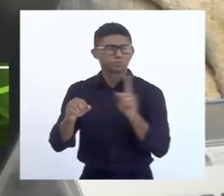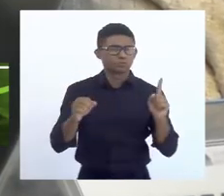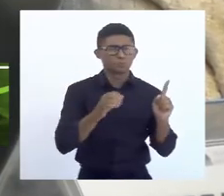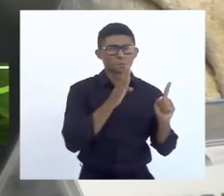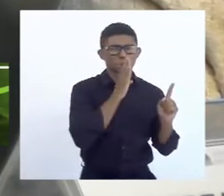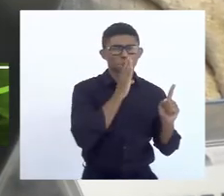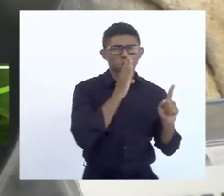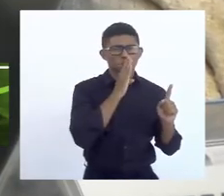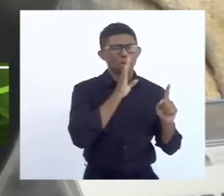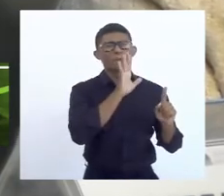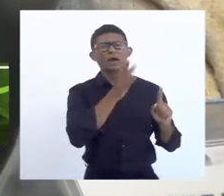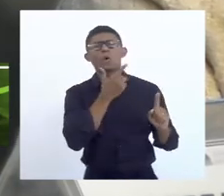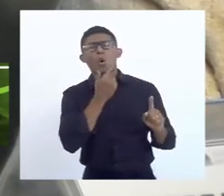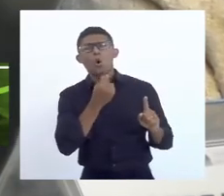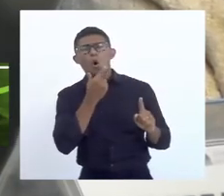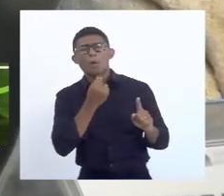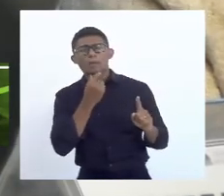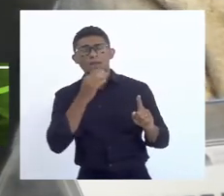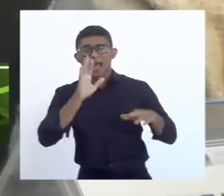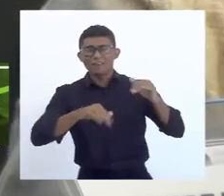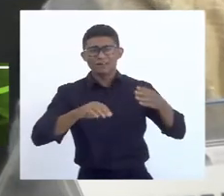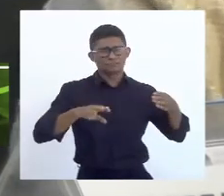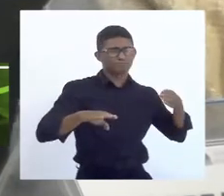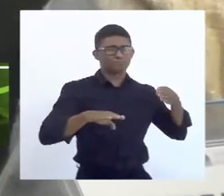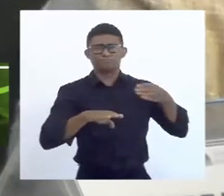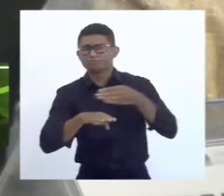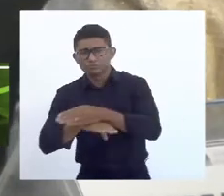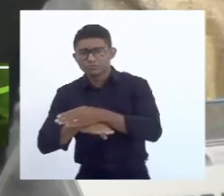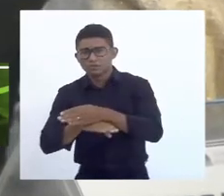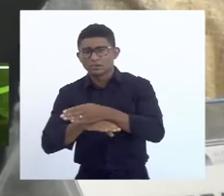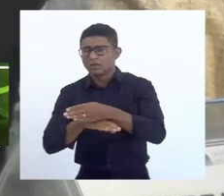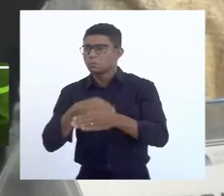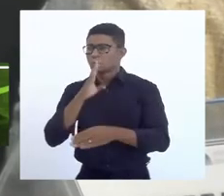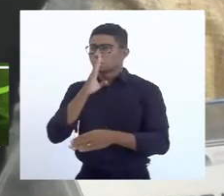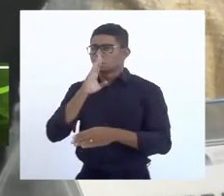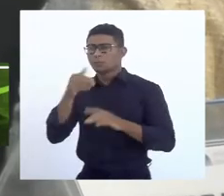mais. Ou, na verdade, não saíam, porque eles se mantêm.